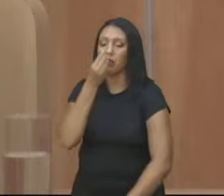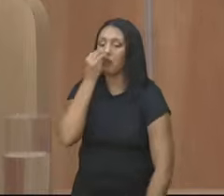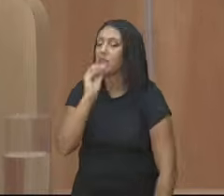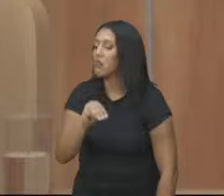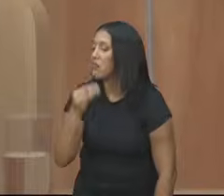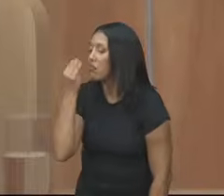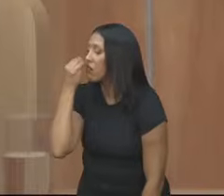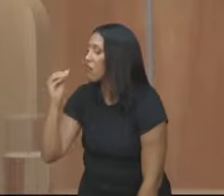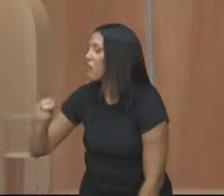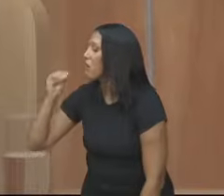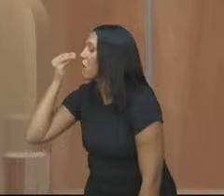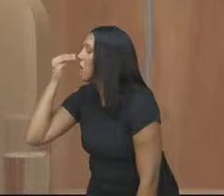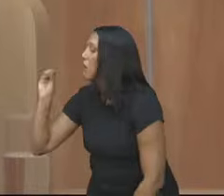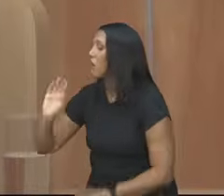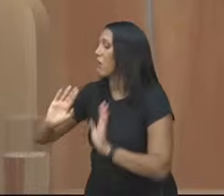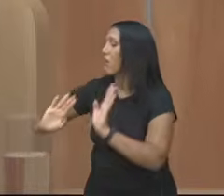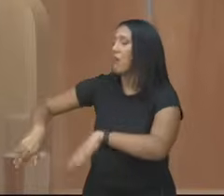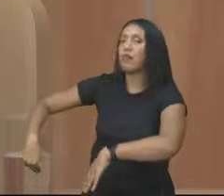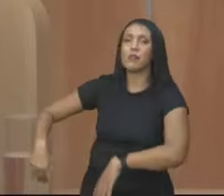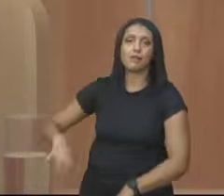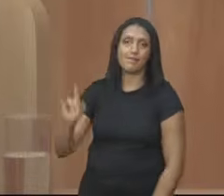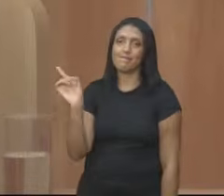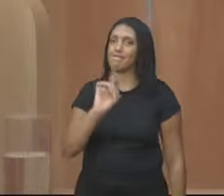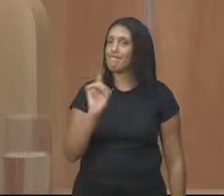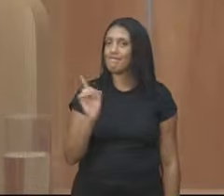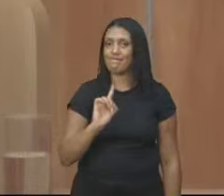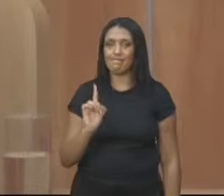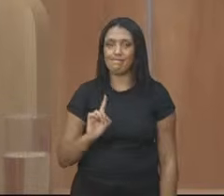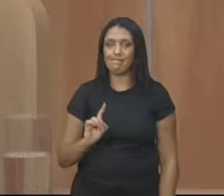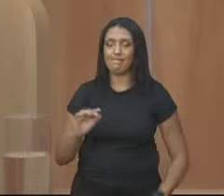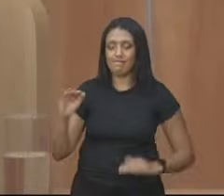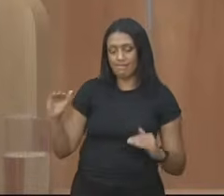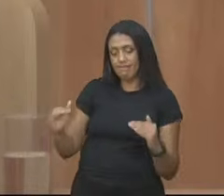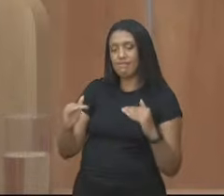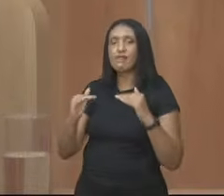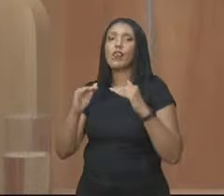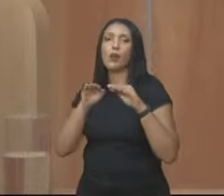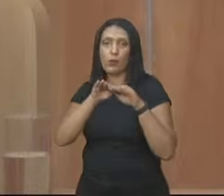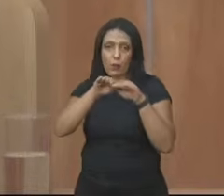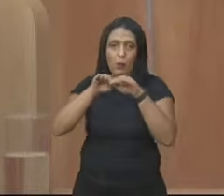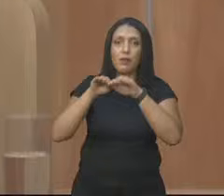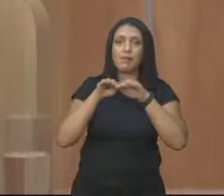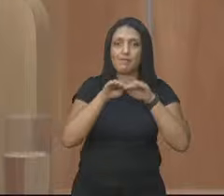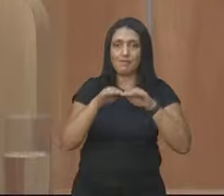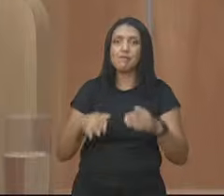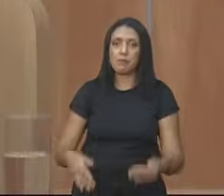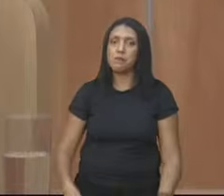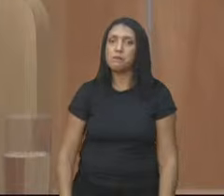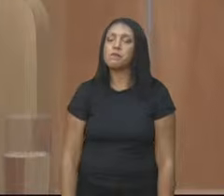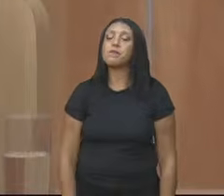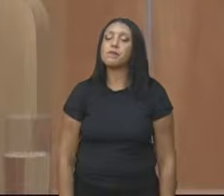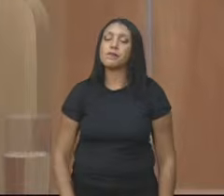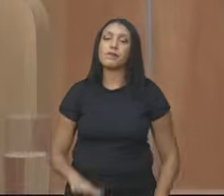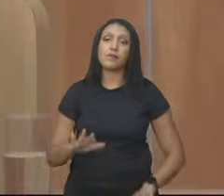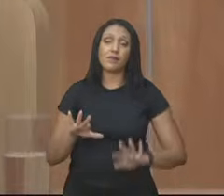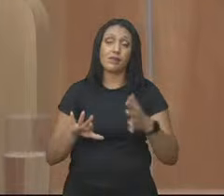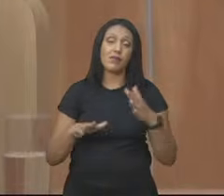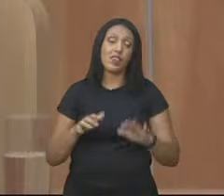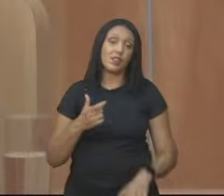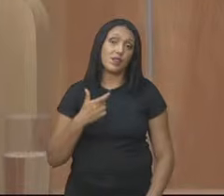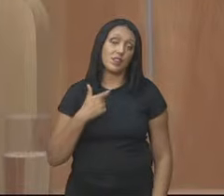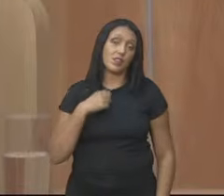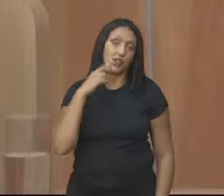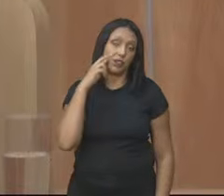coloca pessoas na minha vida. Eu quero dar uma perda de mão, independente da situação que ele está ali, que ele se encontra. Eu passo aqui, né, próximo ao Ponte São João,